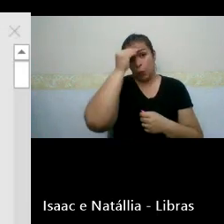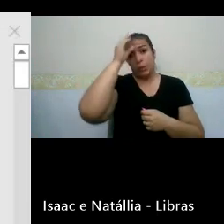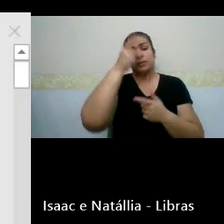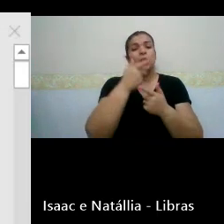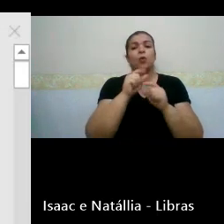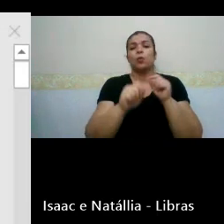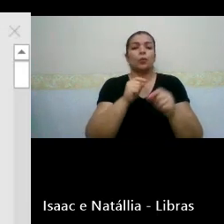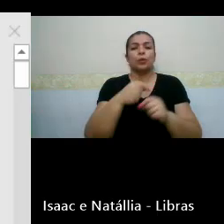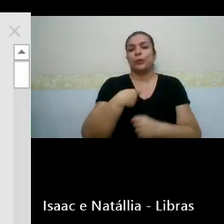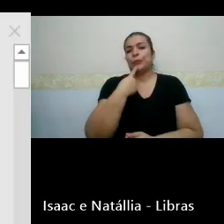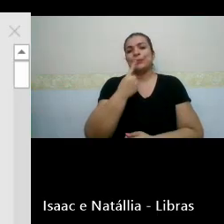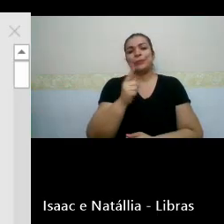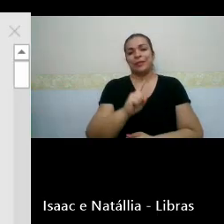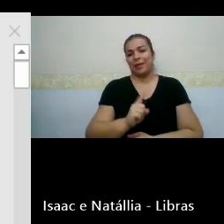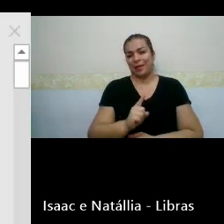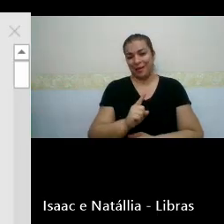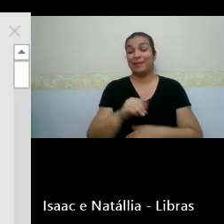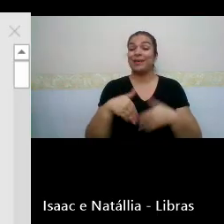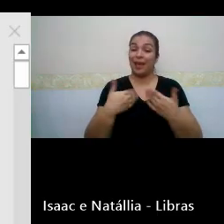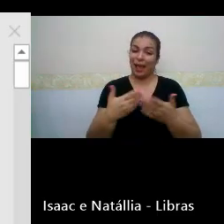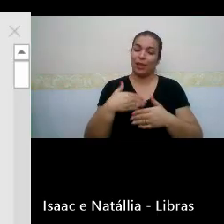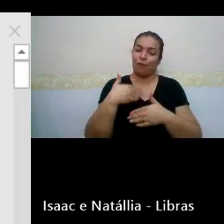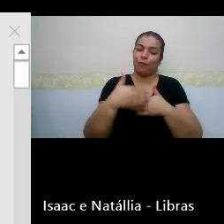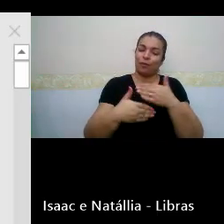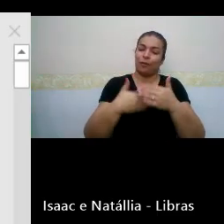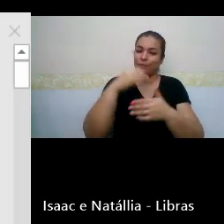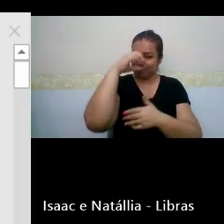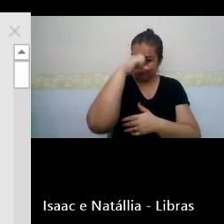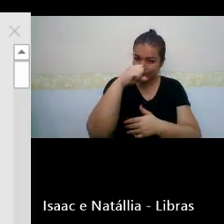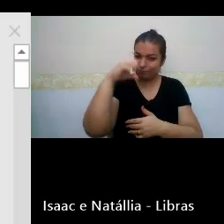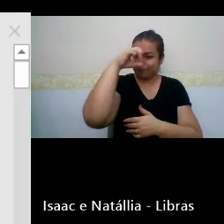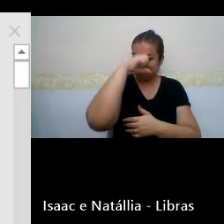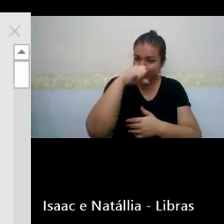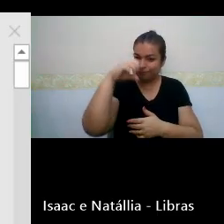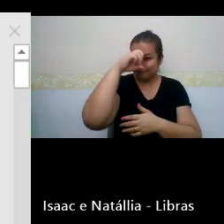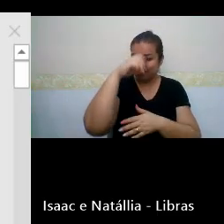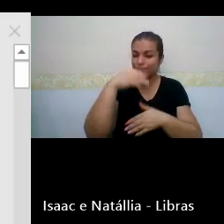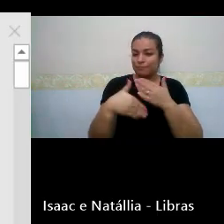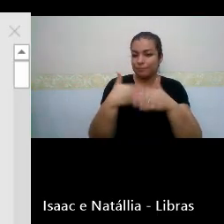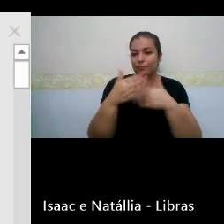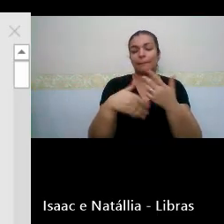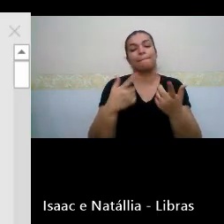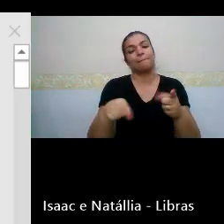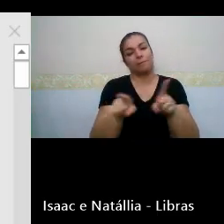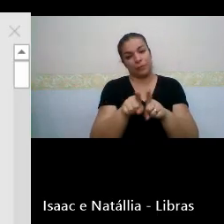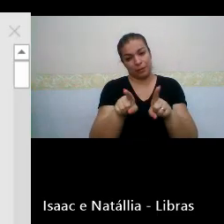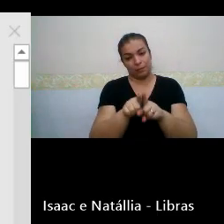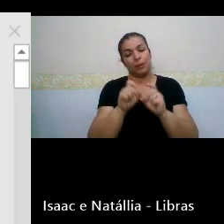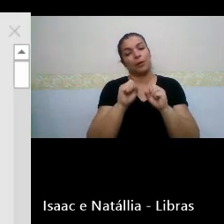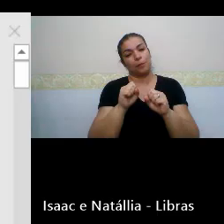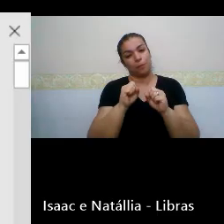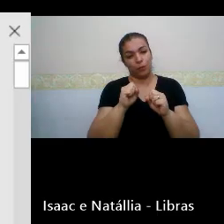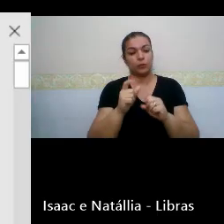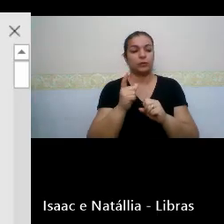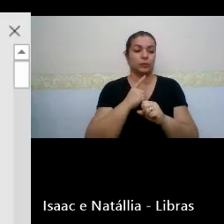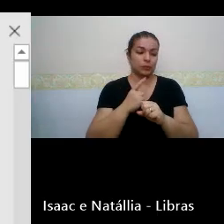eu vou aprendendo, e com isso eu posso também incluir no processo de aprendizagem